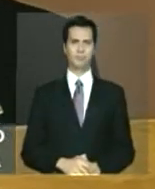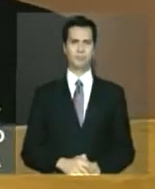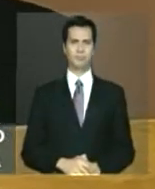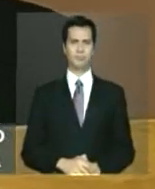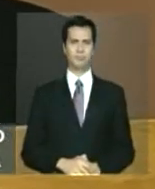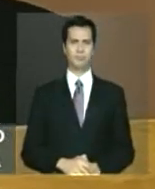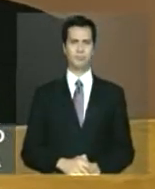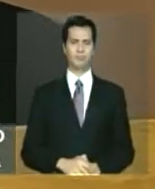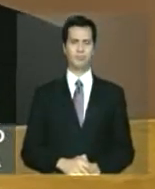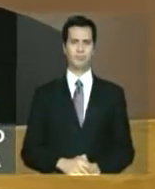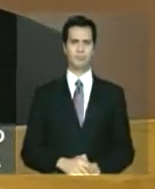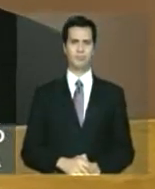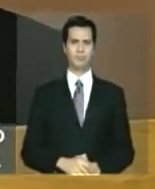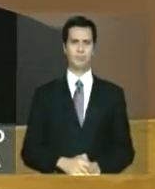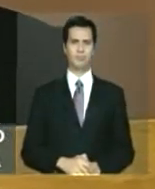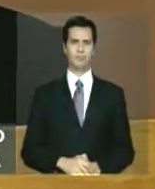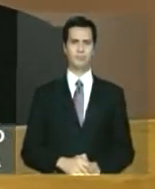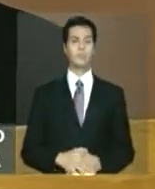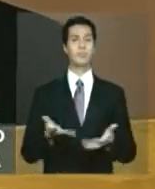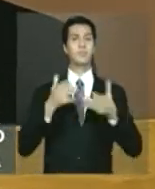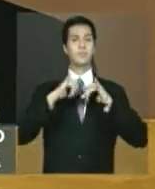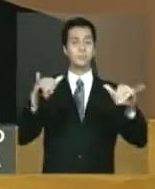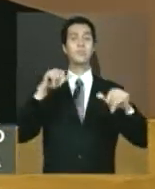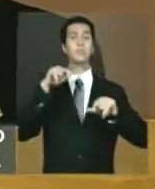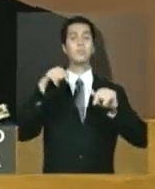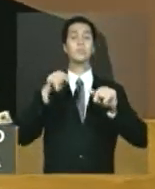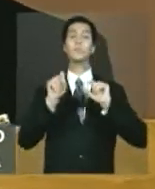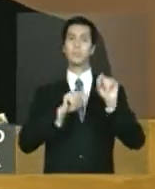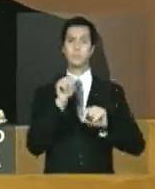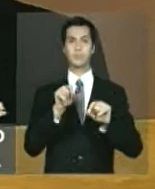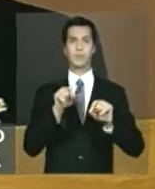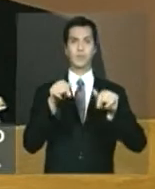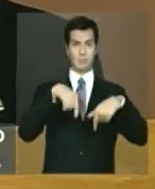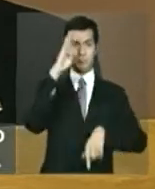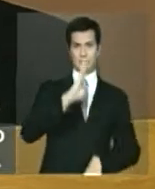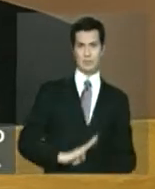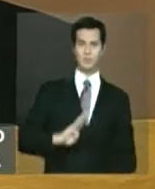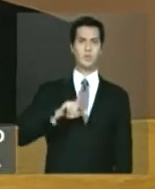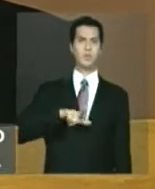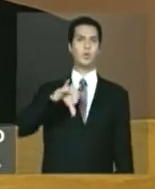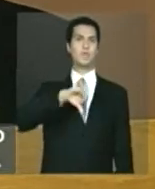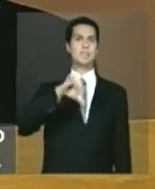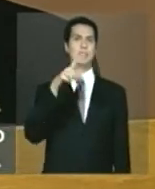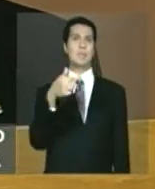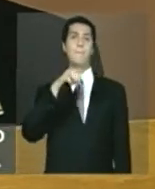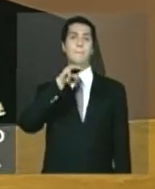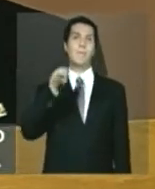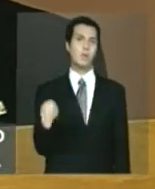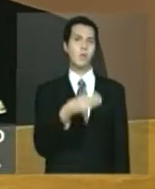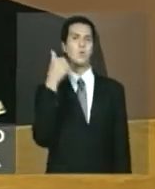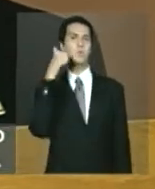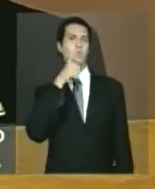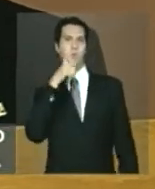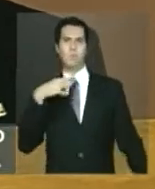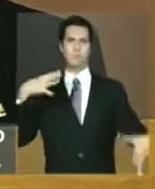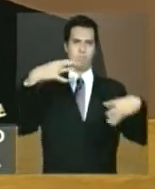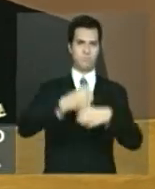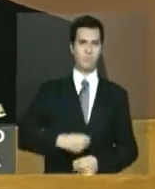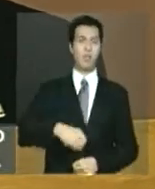vocês que a população brasileira composta de 97 milhões de mulheres representa